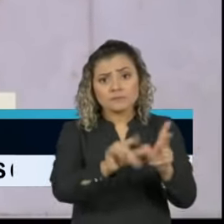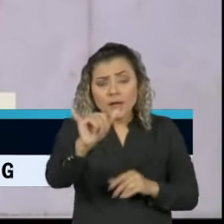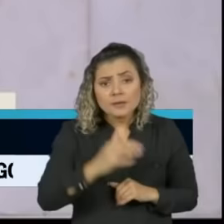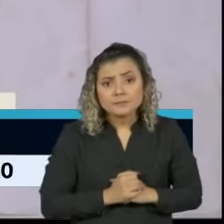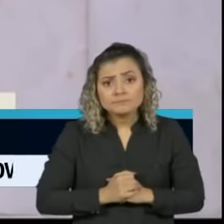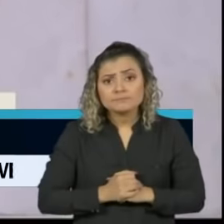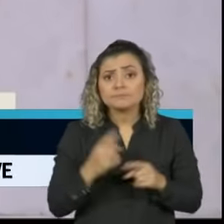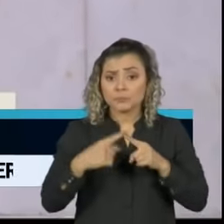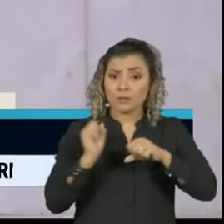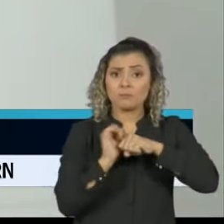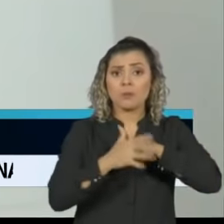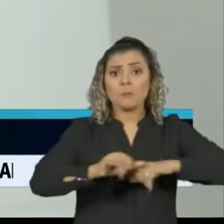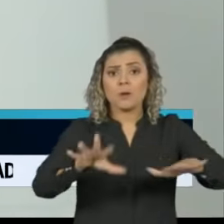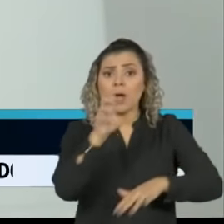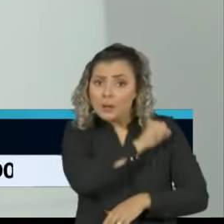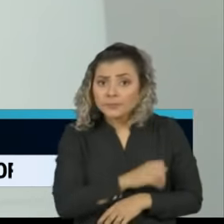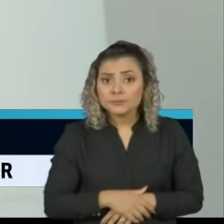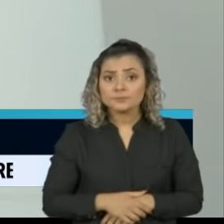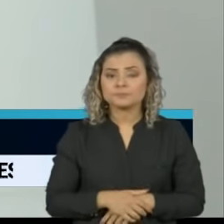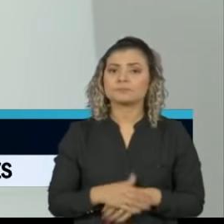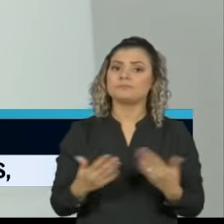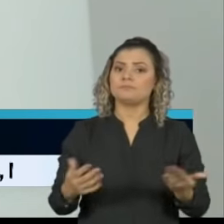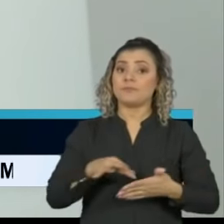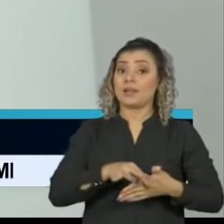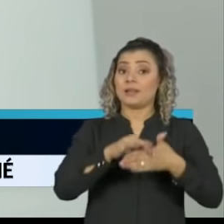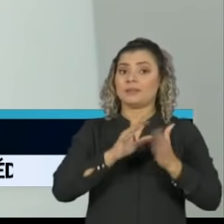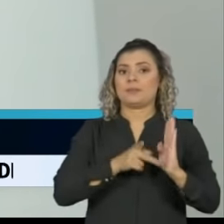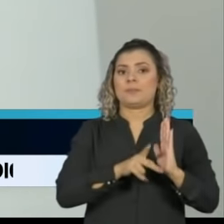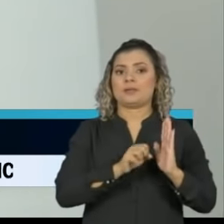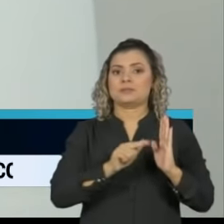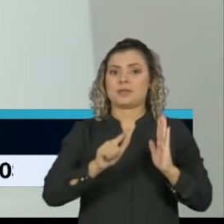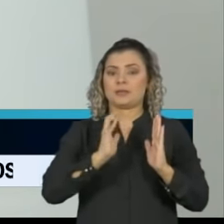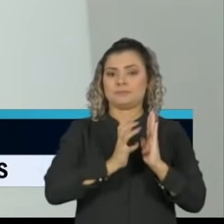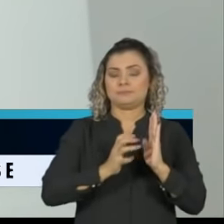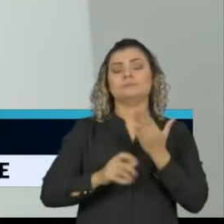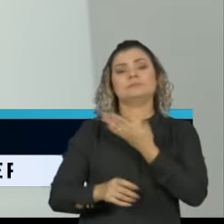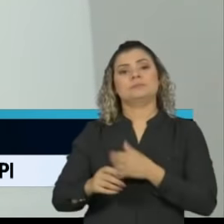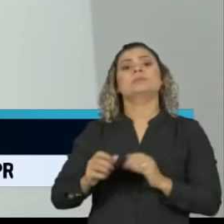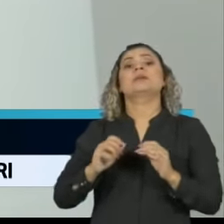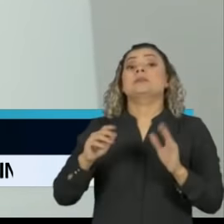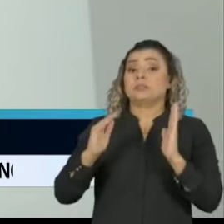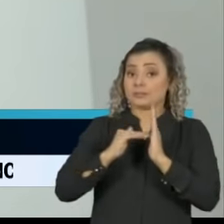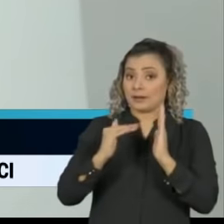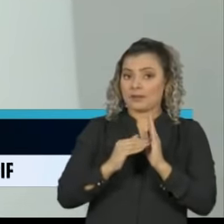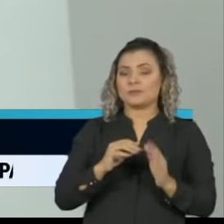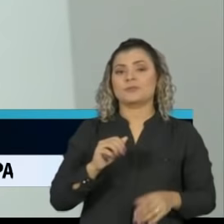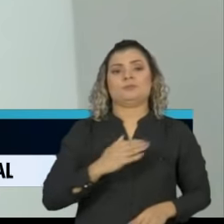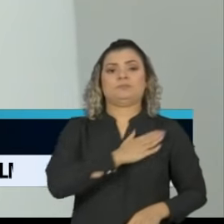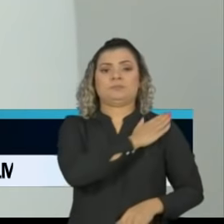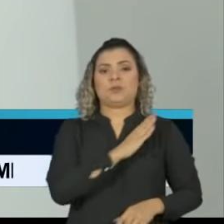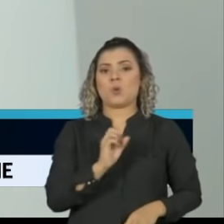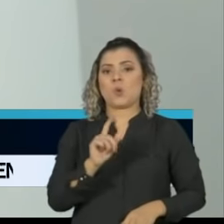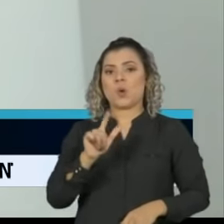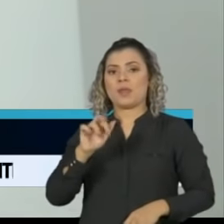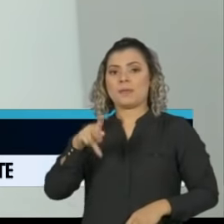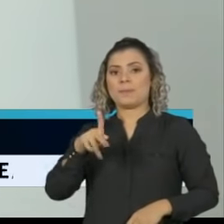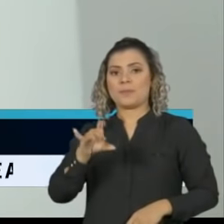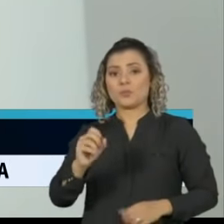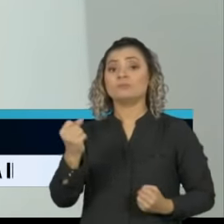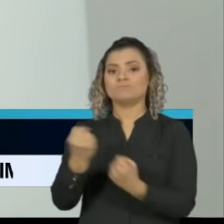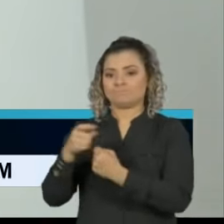esse vírus contamina muito rápido. O líder do PSL no Senado, Major Olímpio, outro antigo aliado de Bolsonaro,